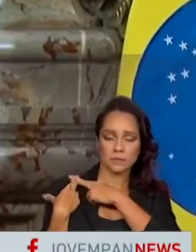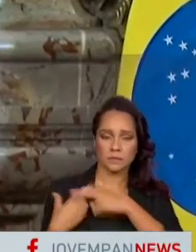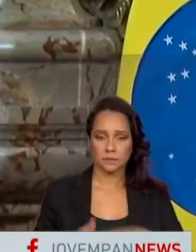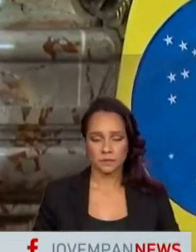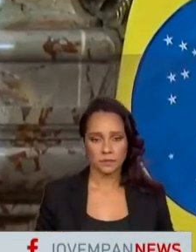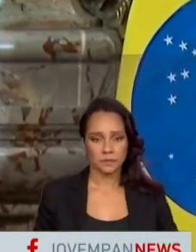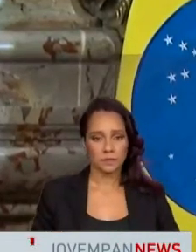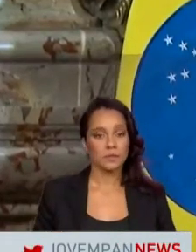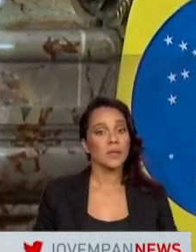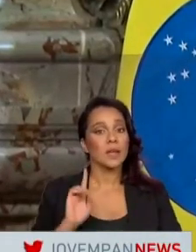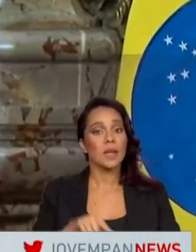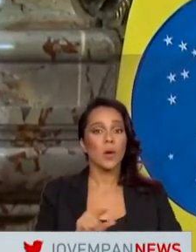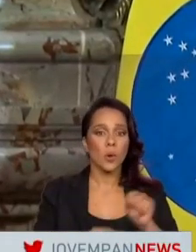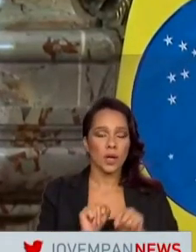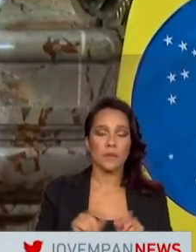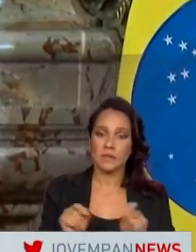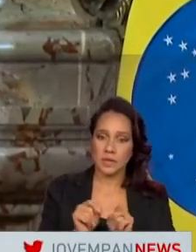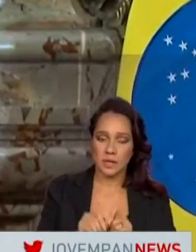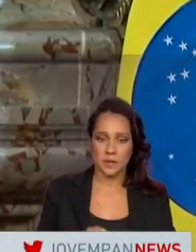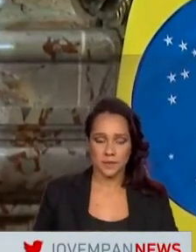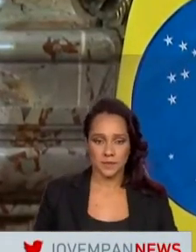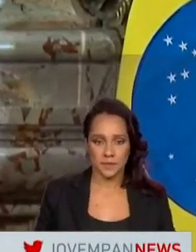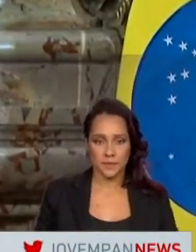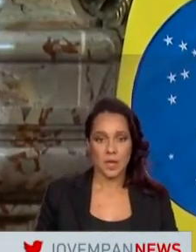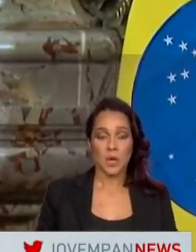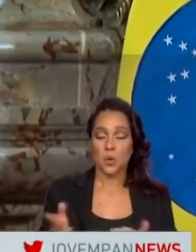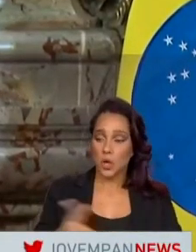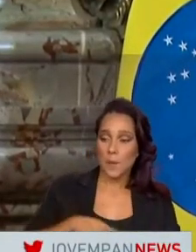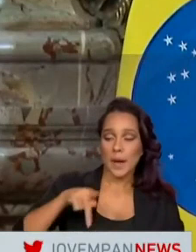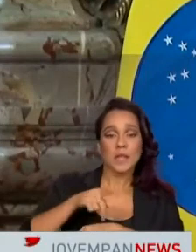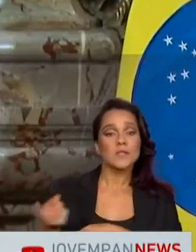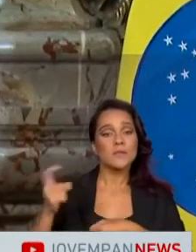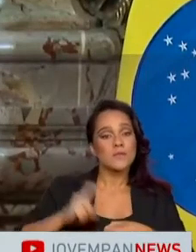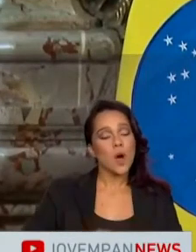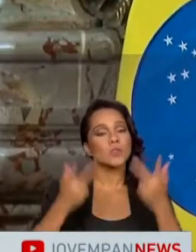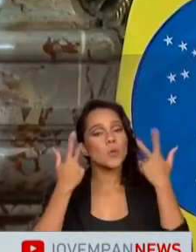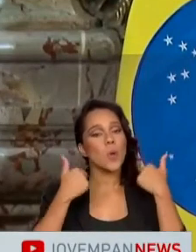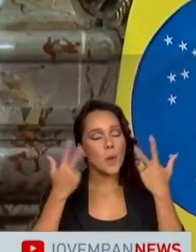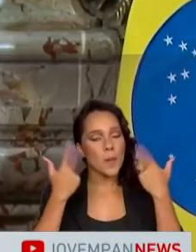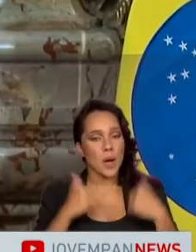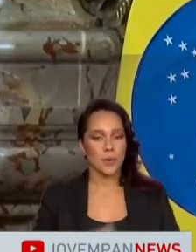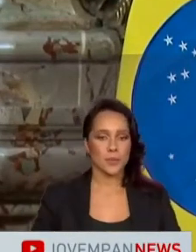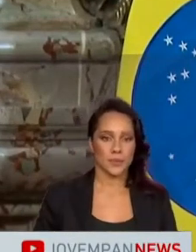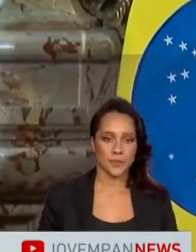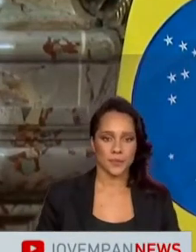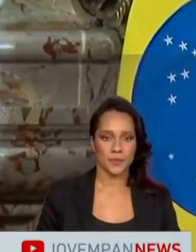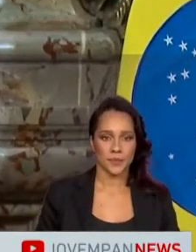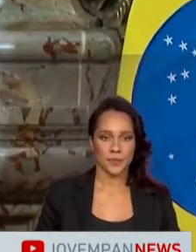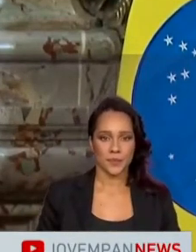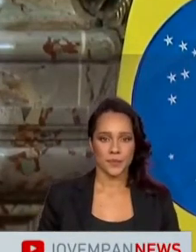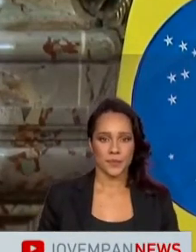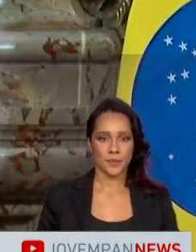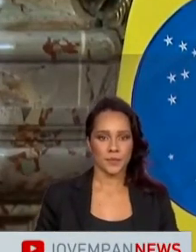mucha responsabilidad. Que é fazer com que o país volte à normalidade. Que es hacer que el país vuelva a la